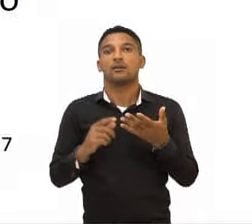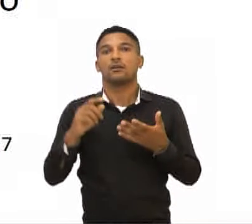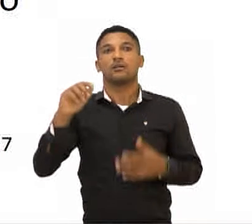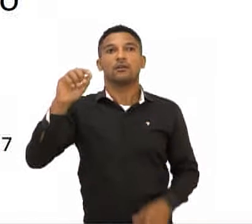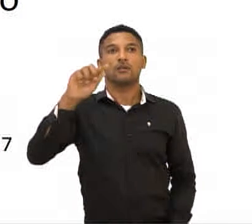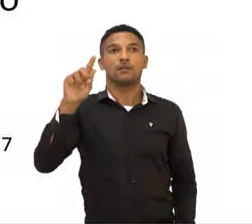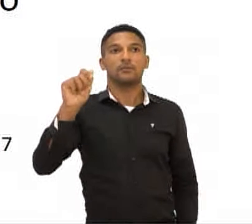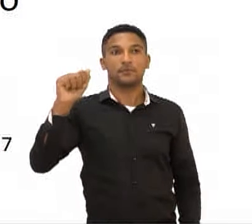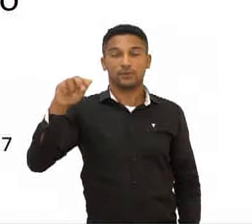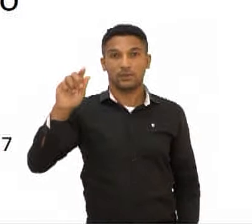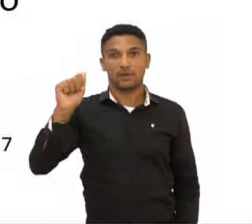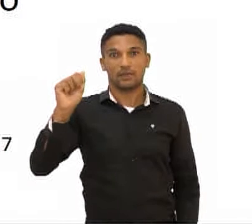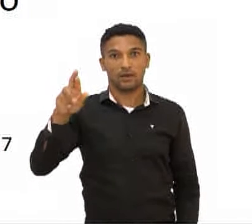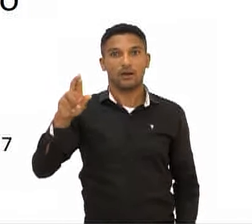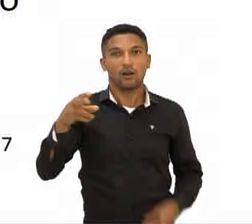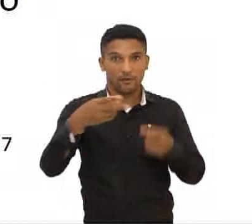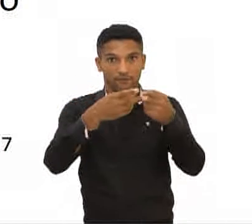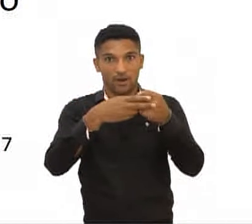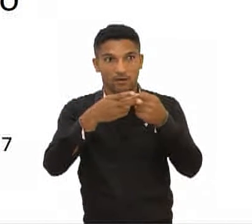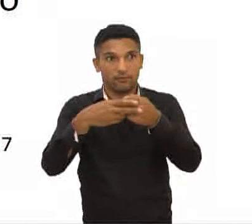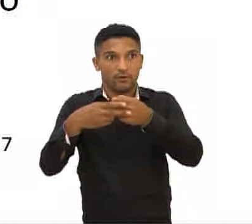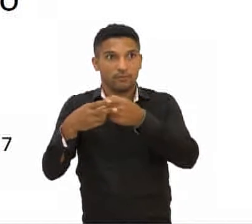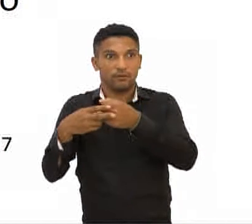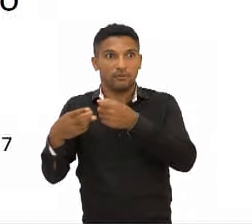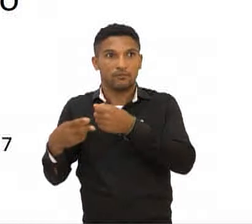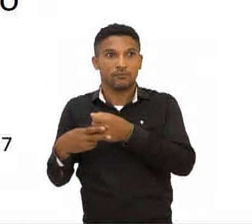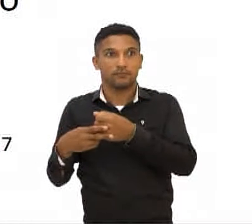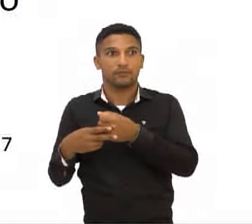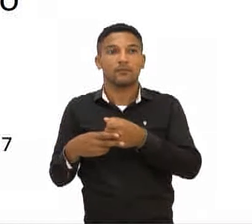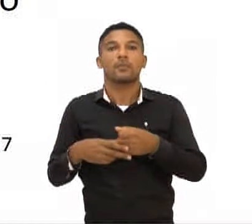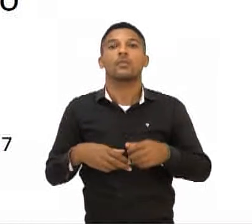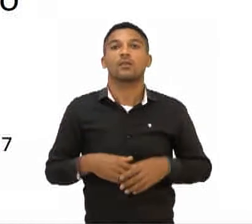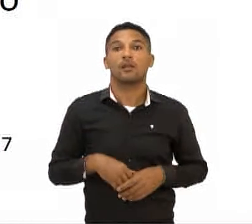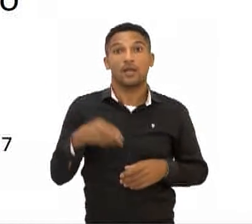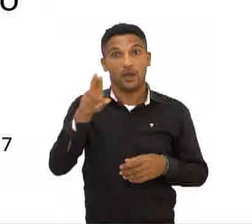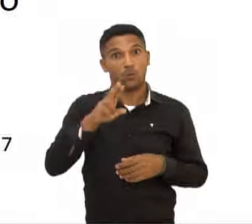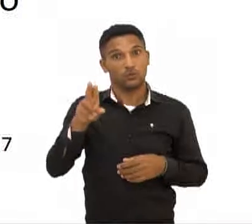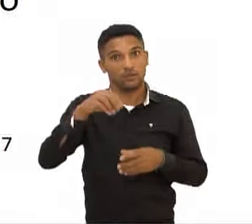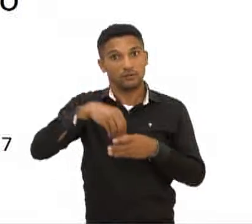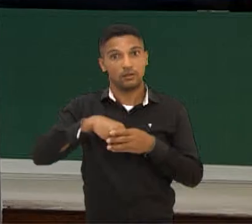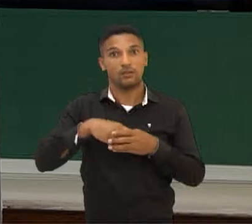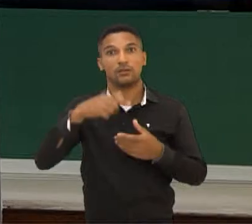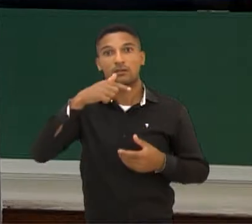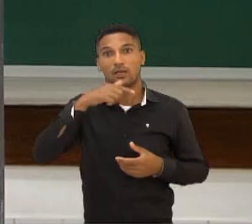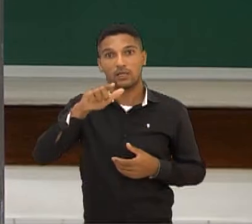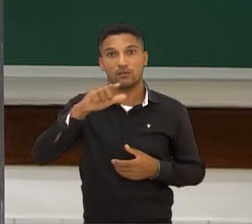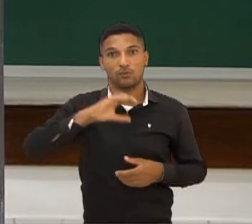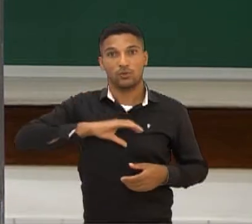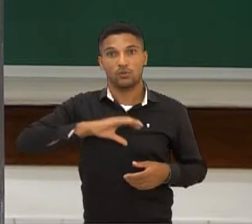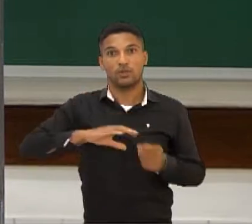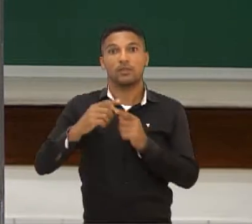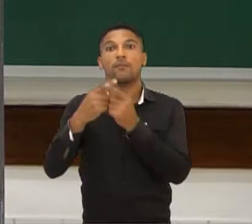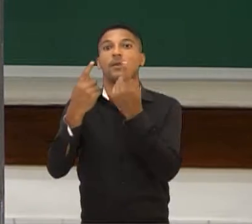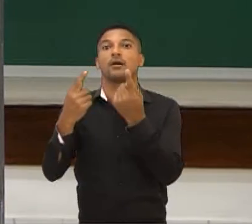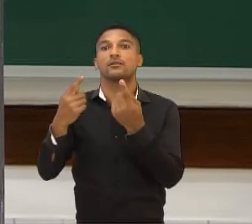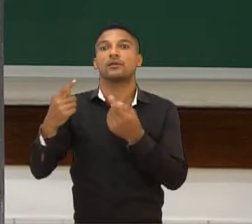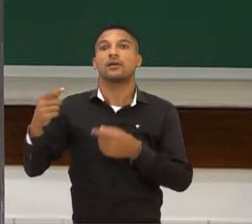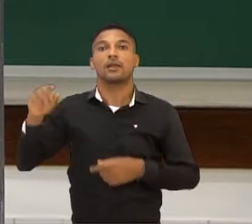e numerosíssimos outros termos que usamos no nosso dia a dia são de origem